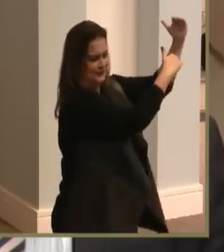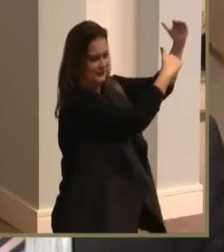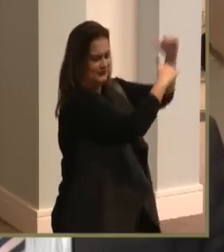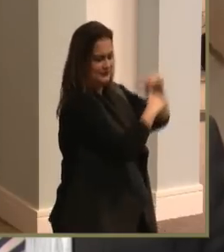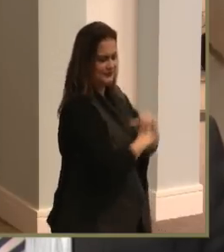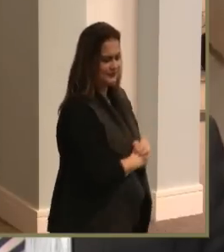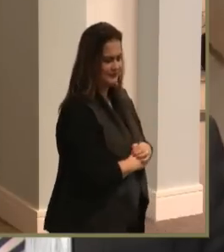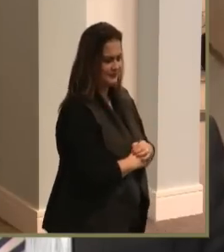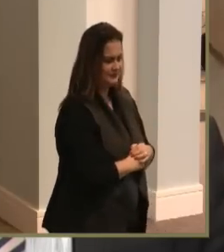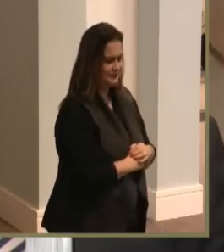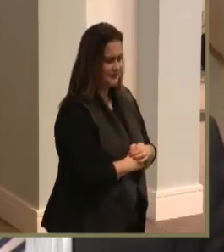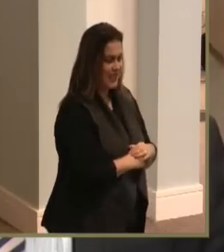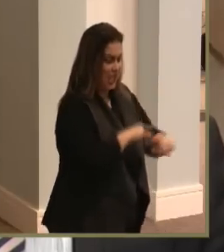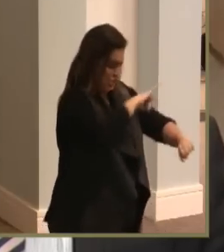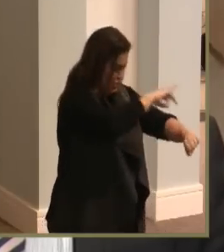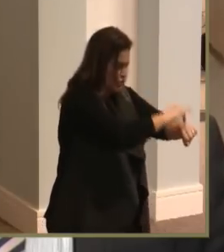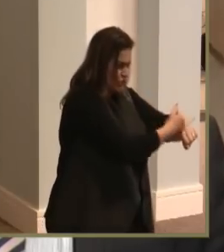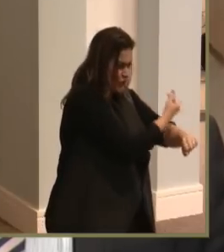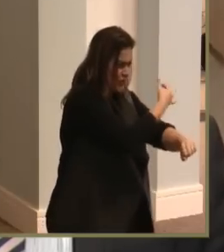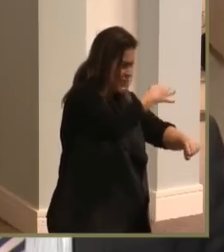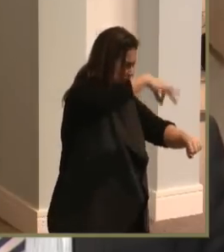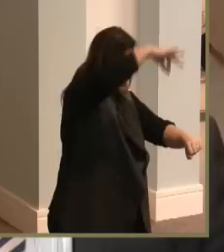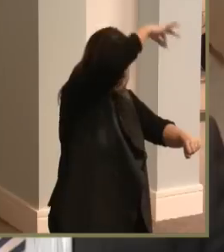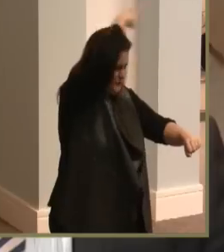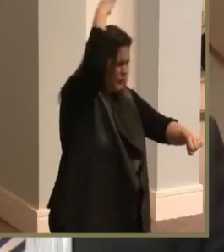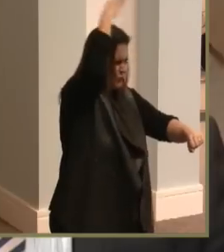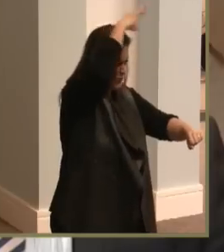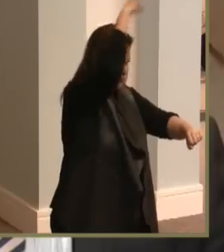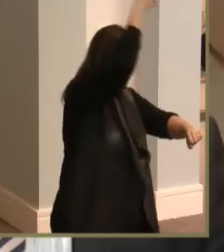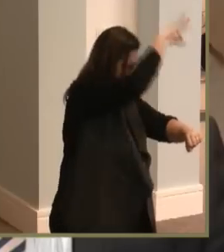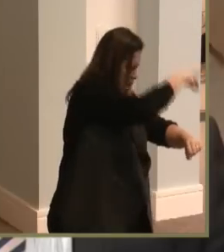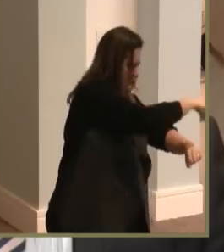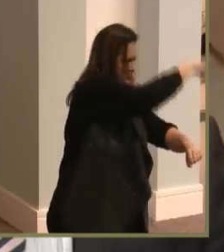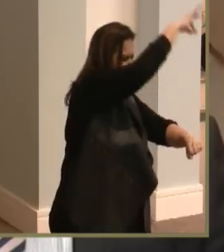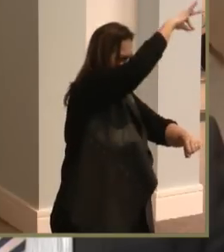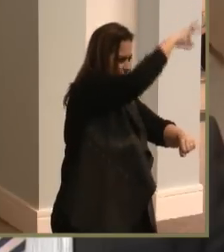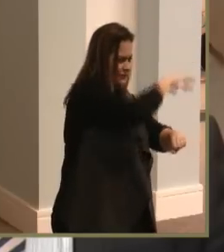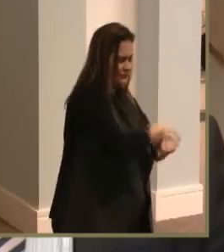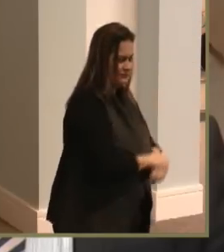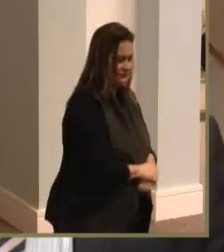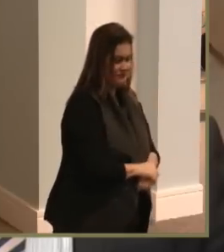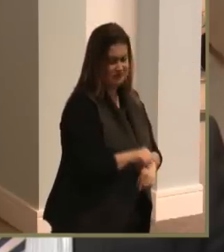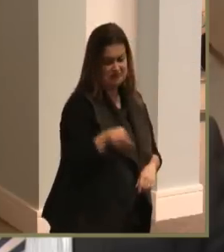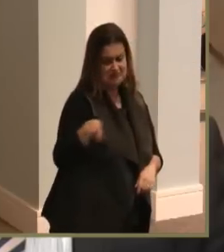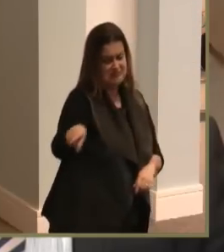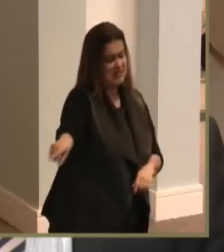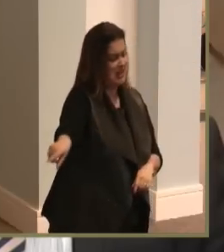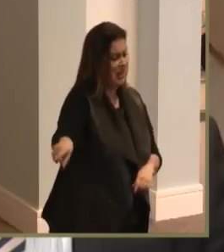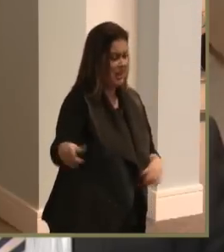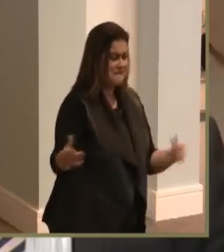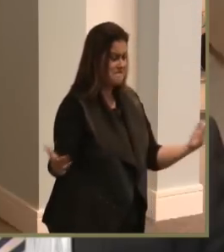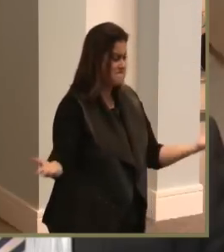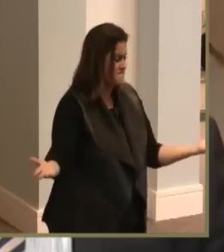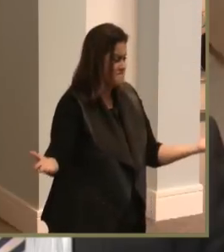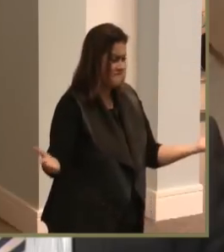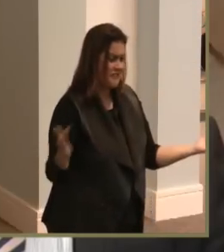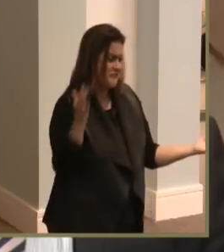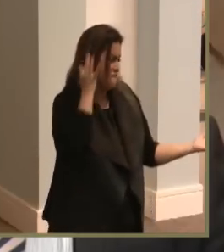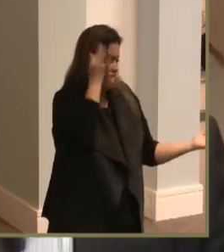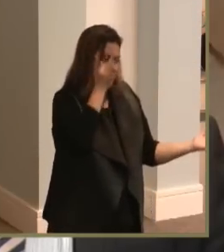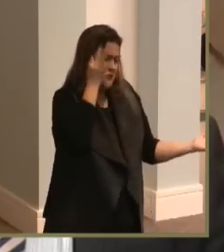pelo Espírito Santo de Deus e ali as mensagens se atearam como fogo, como tochas